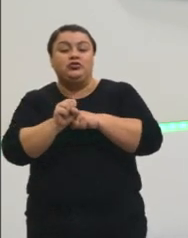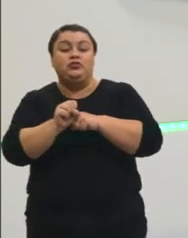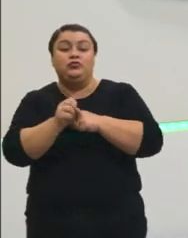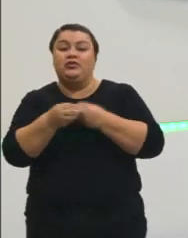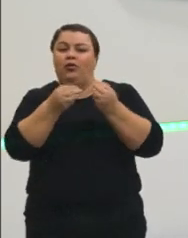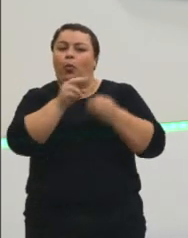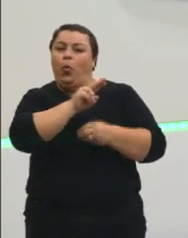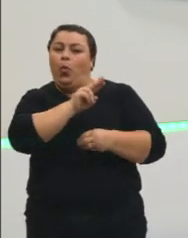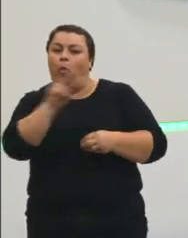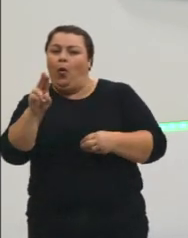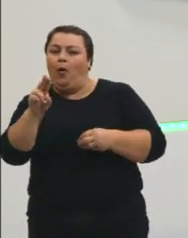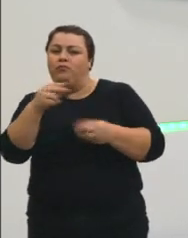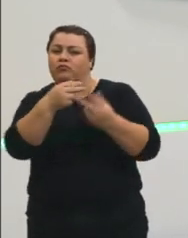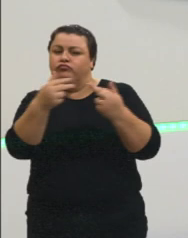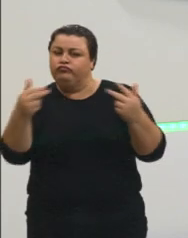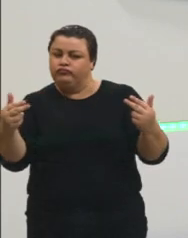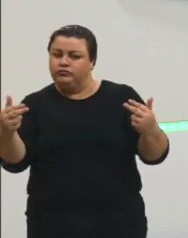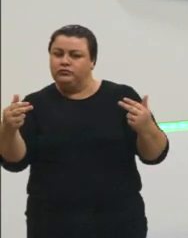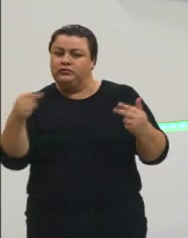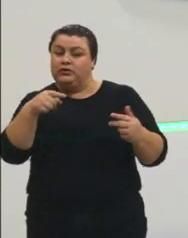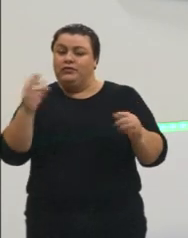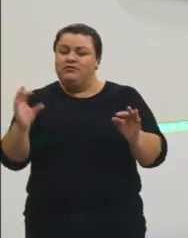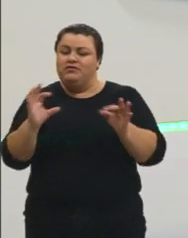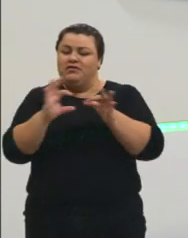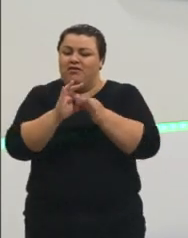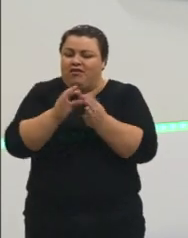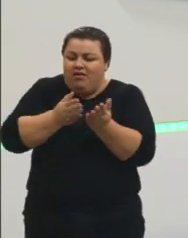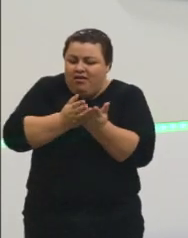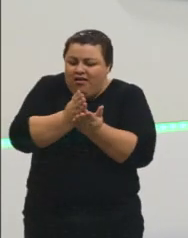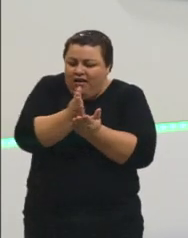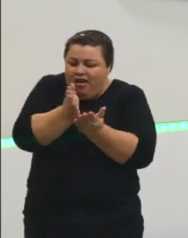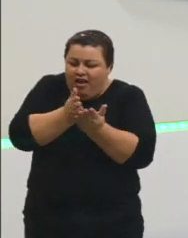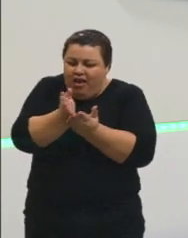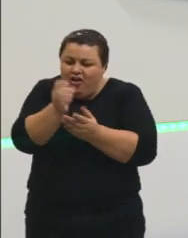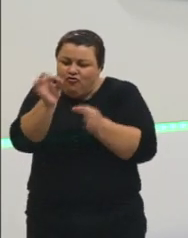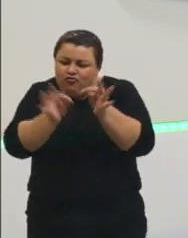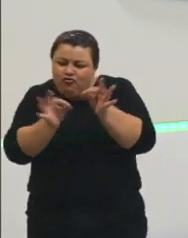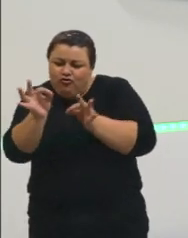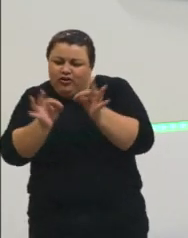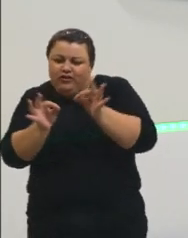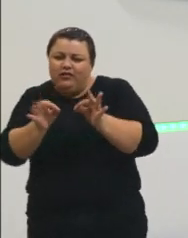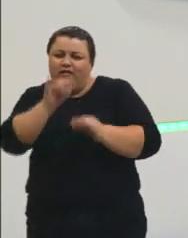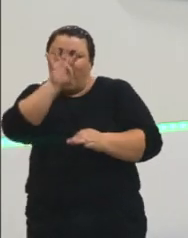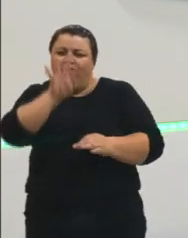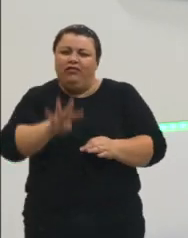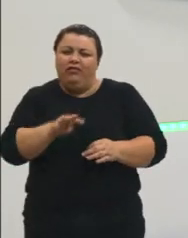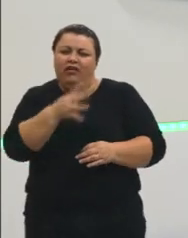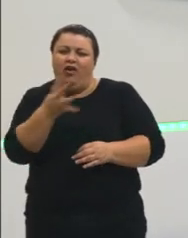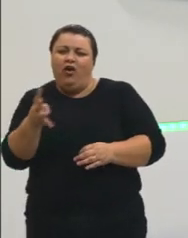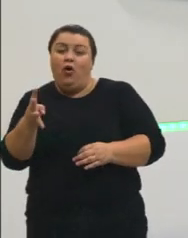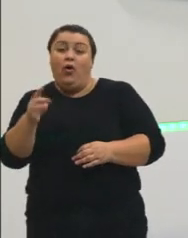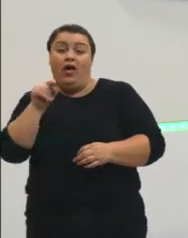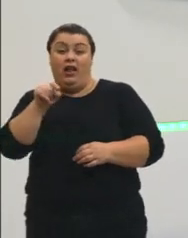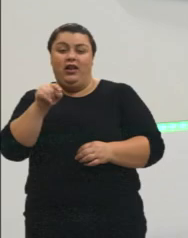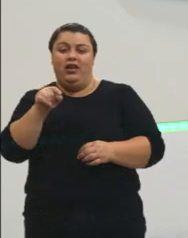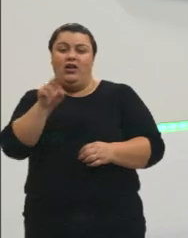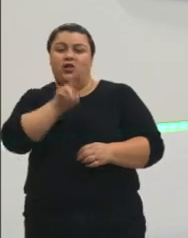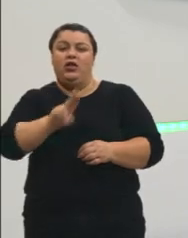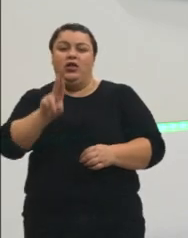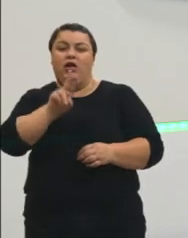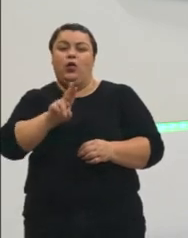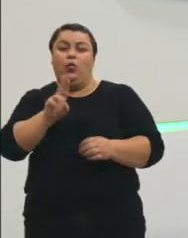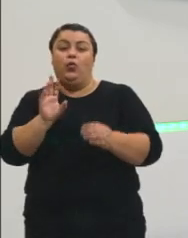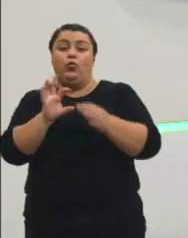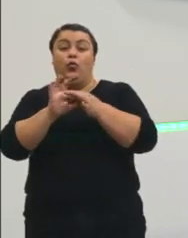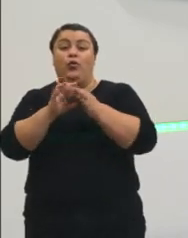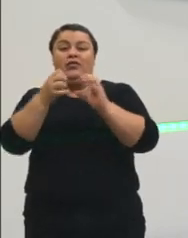então eixo do paradigma vai nos fazer organizar as palavras de acordo com as características que elas têm em comum